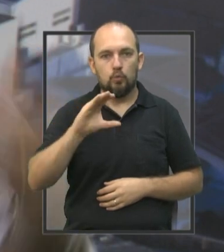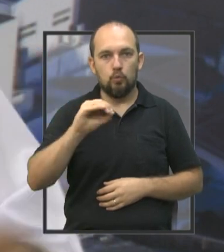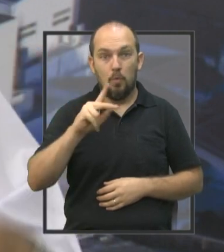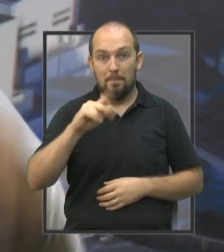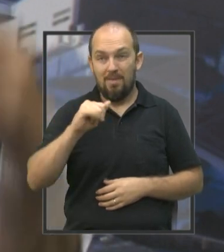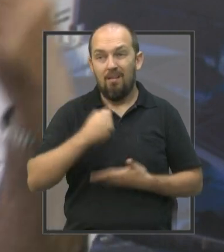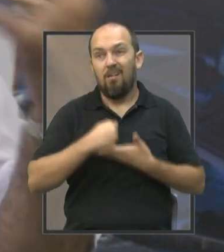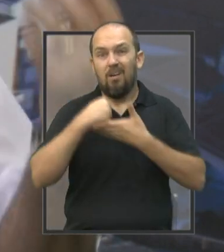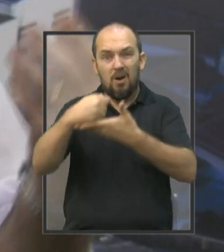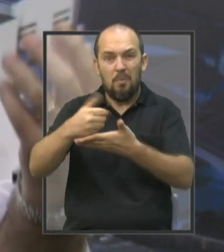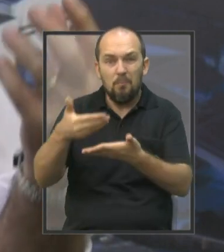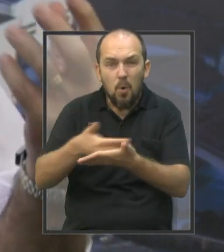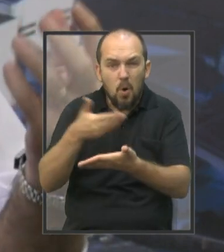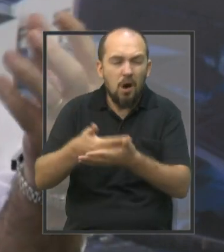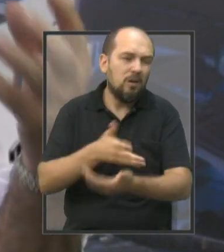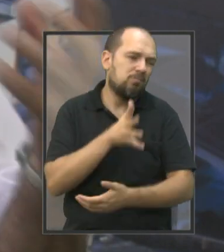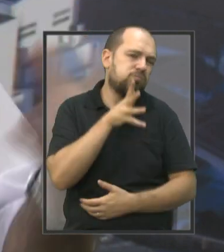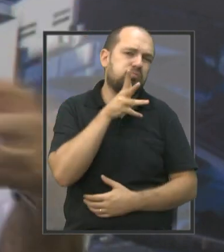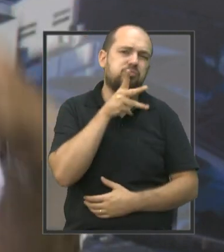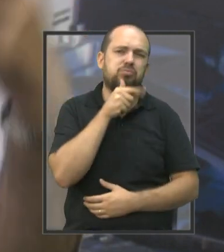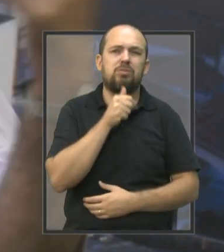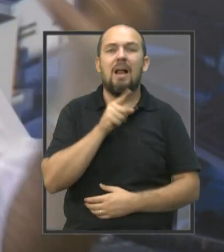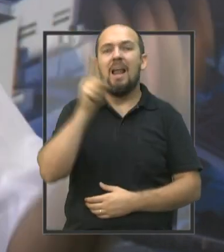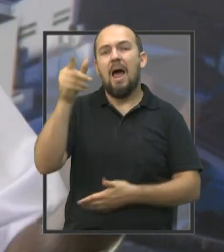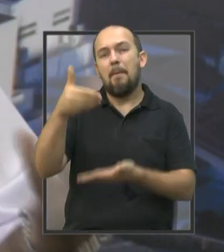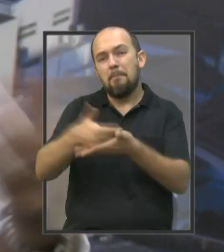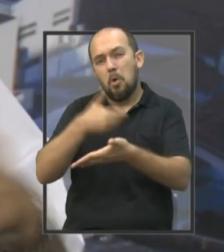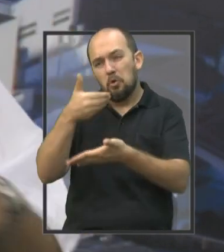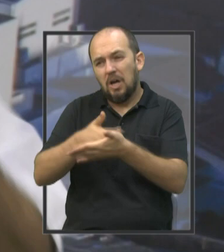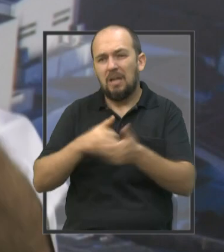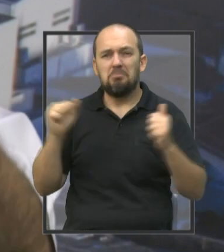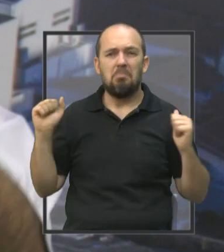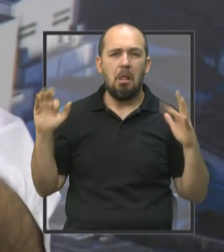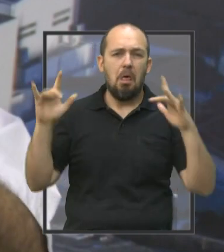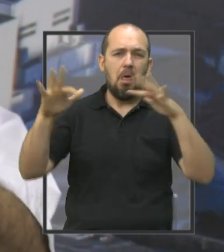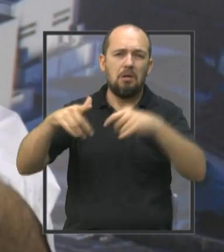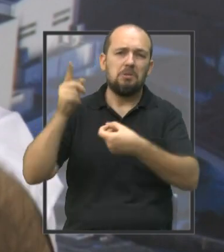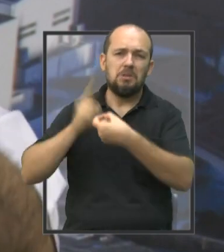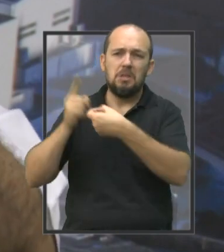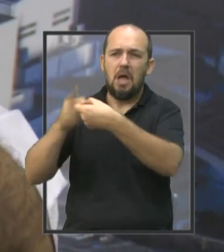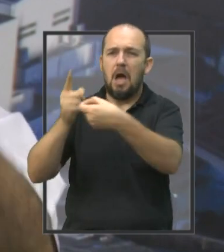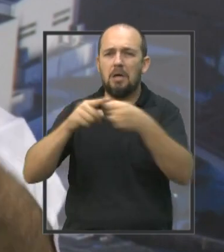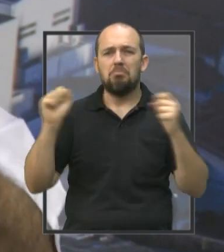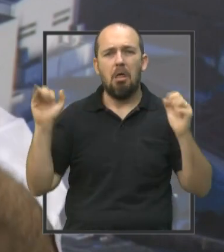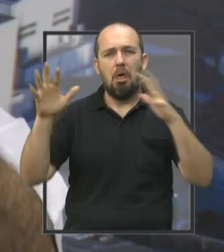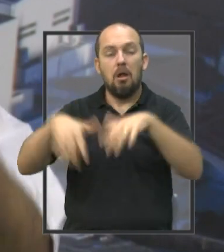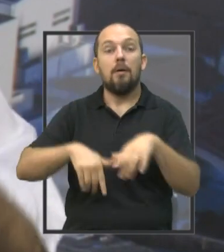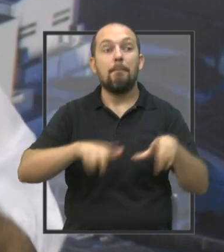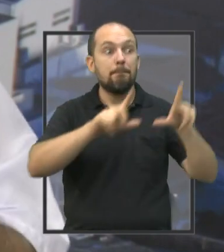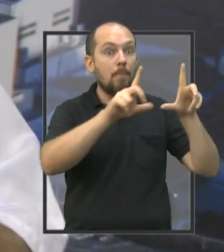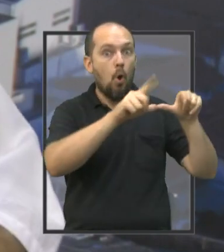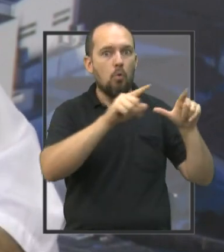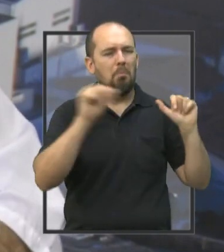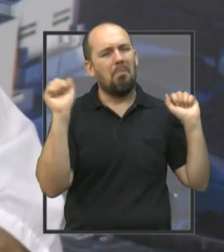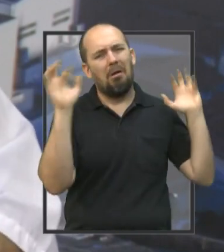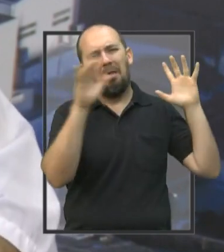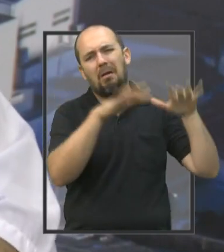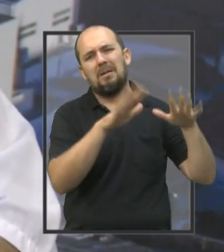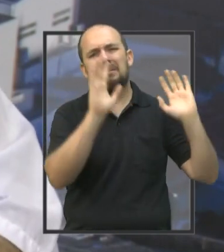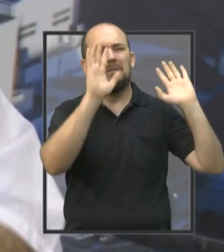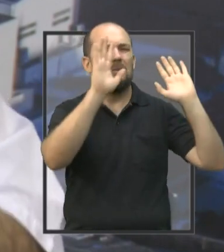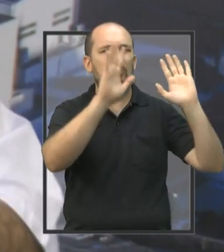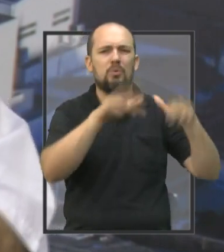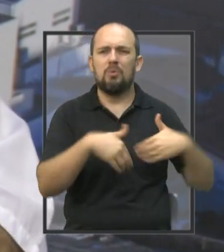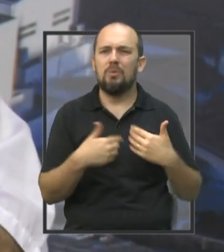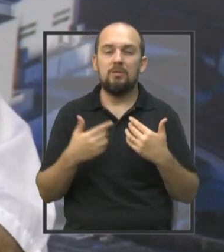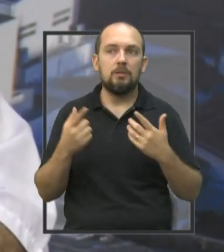para encaminhar, Botucatu tinha que atender Botucatu e região, Bauru, mesma coisa, atender Bauru e região.